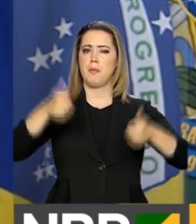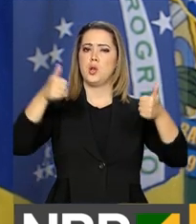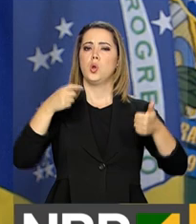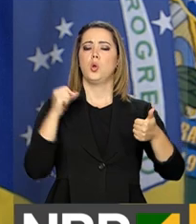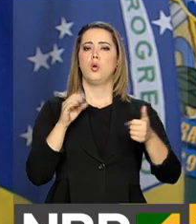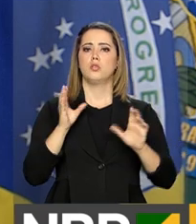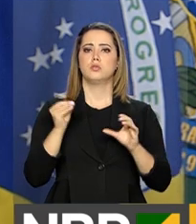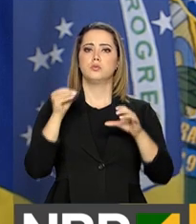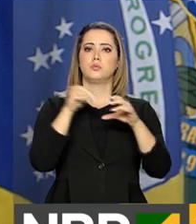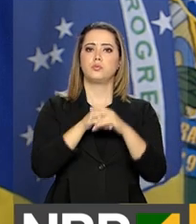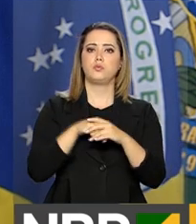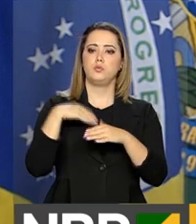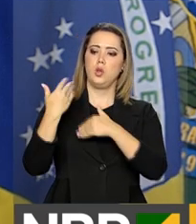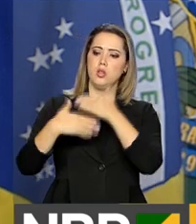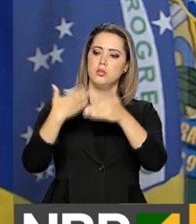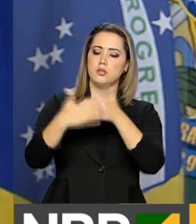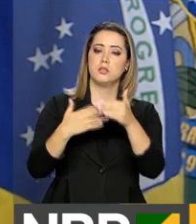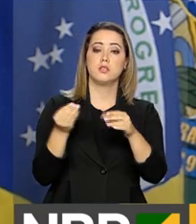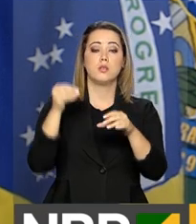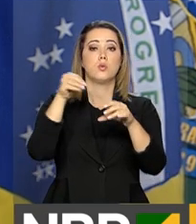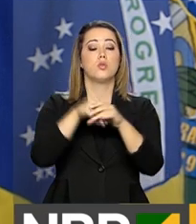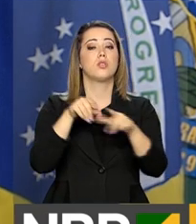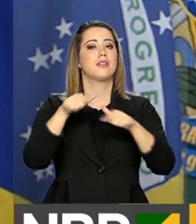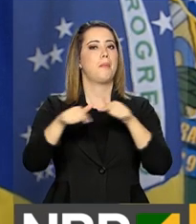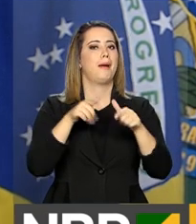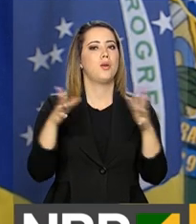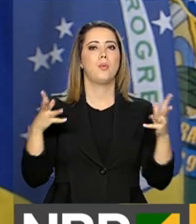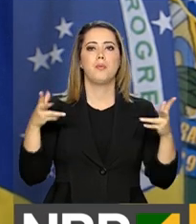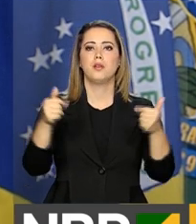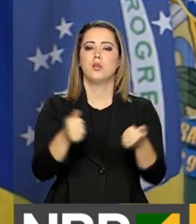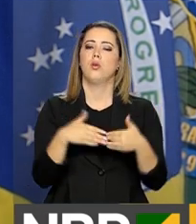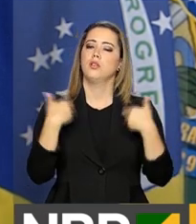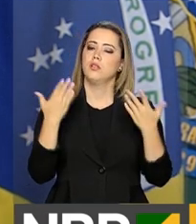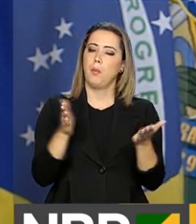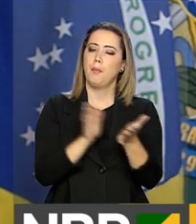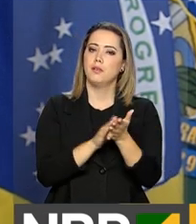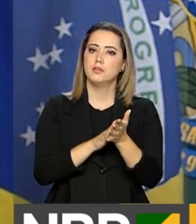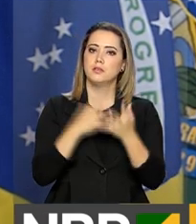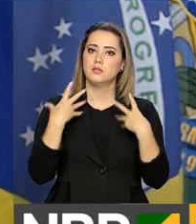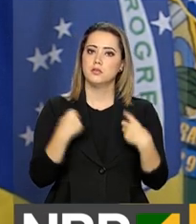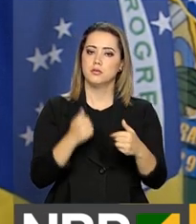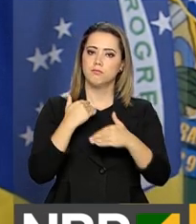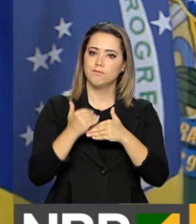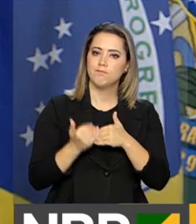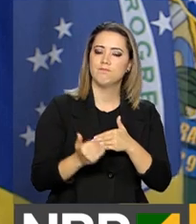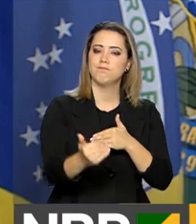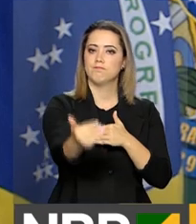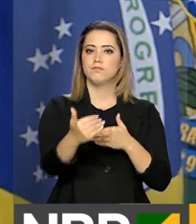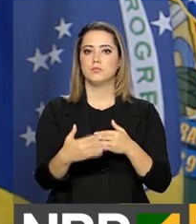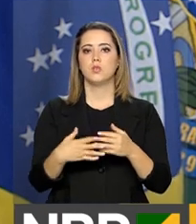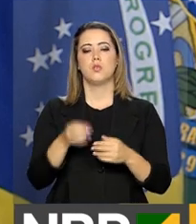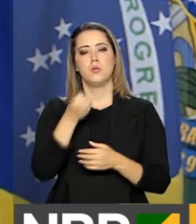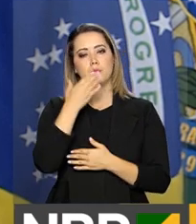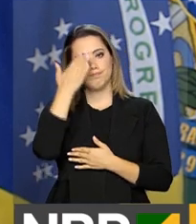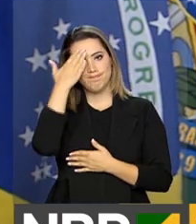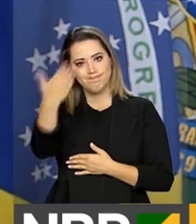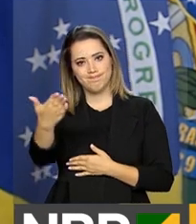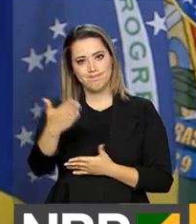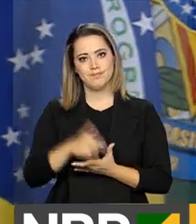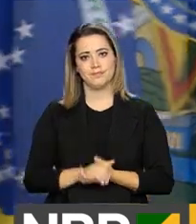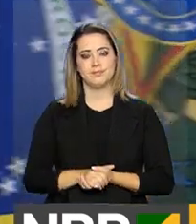tradições de nossas Forças Armadas. Portanto, parabéns, vamos adiante e muitíssimo